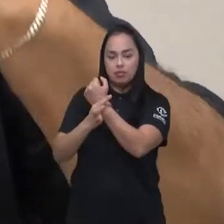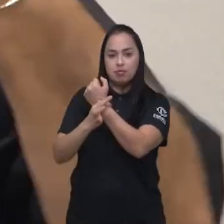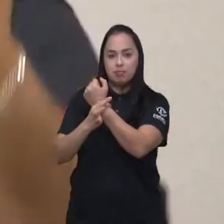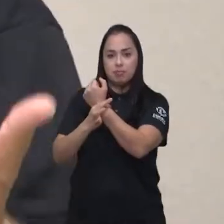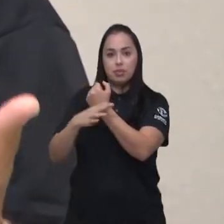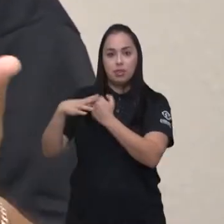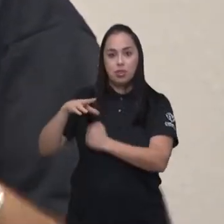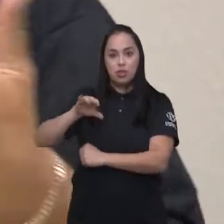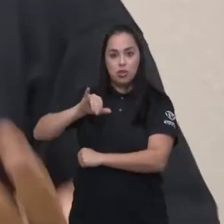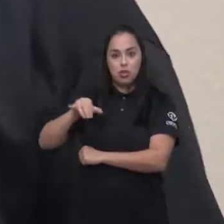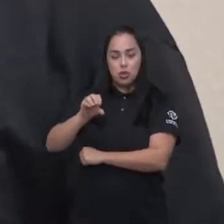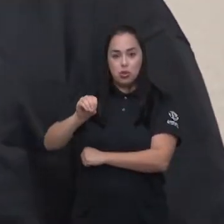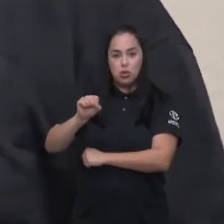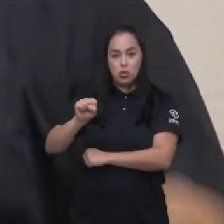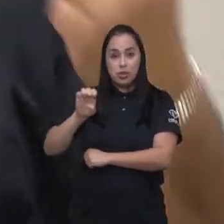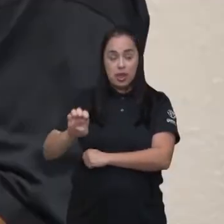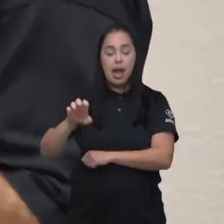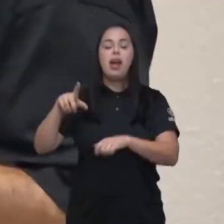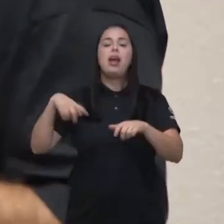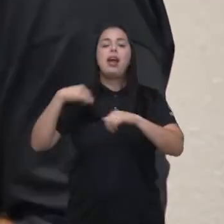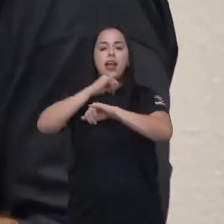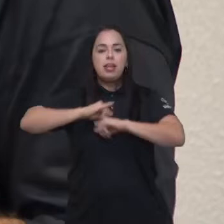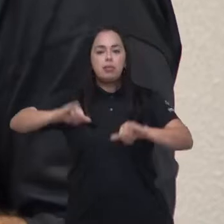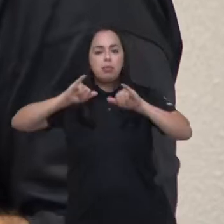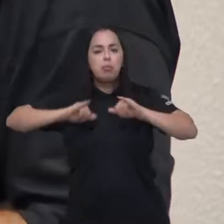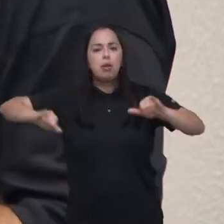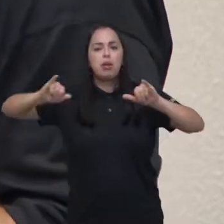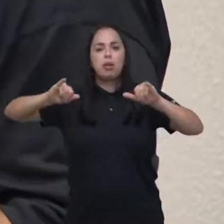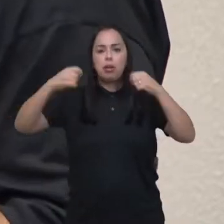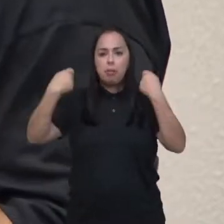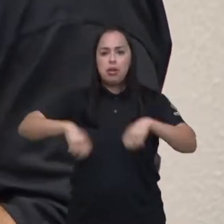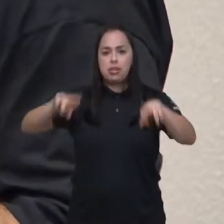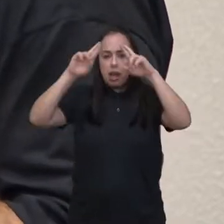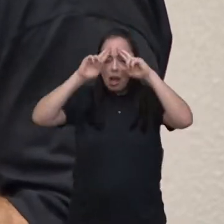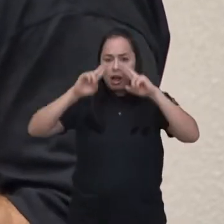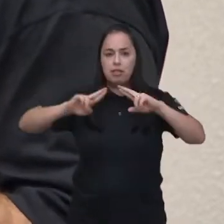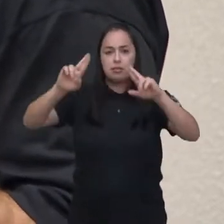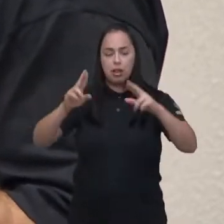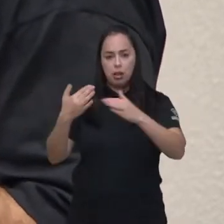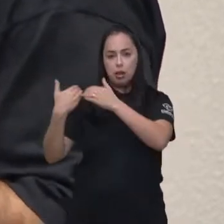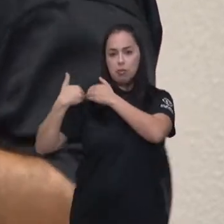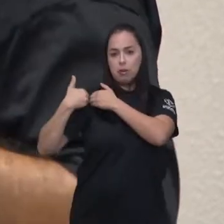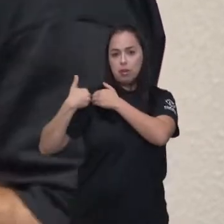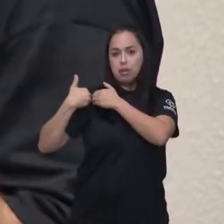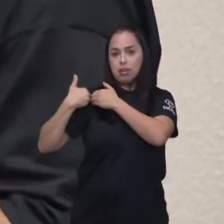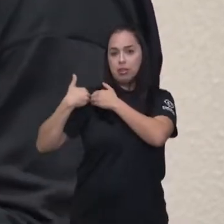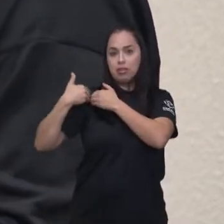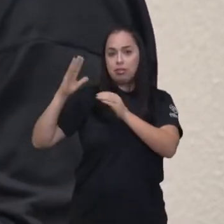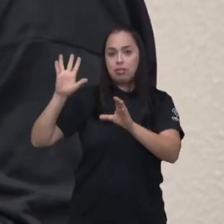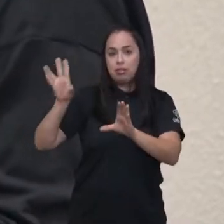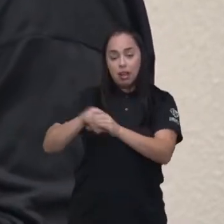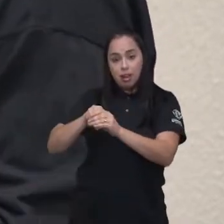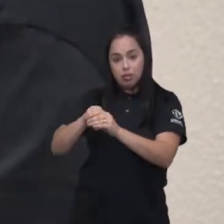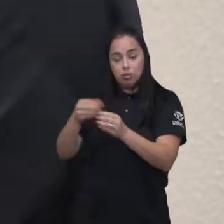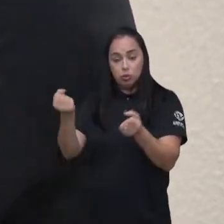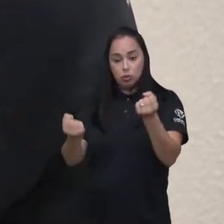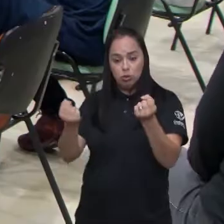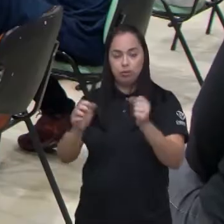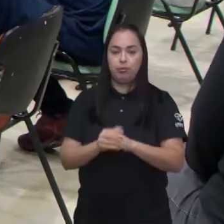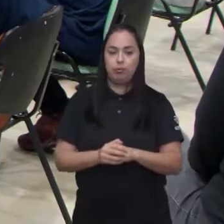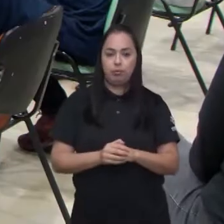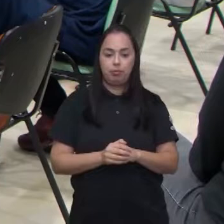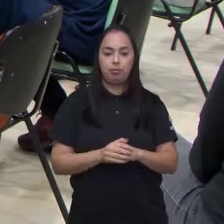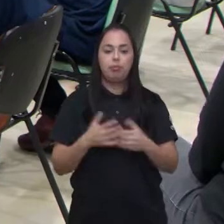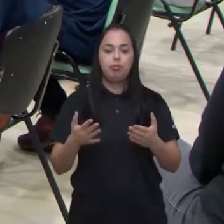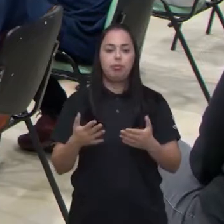Viária José Aurélio Ramalho que alertou para a necessidade do respeito e responsabilidade no trânsito